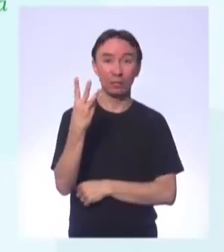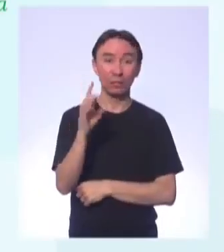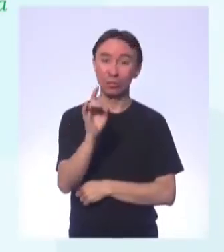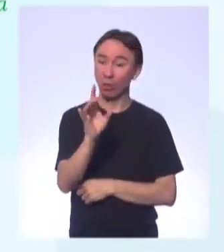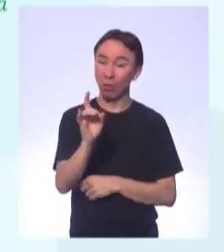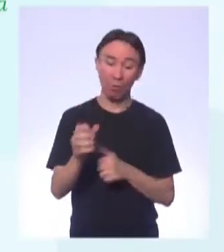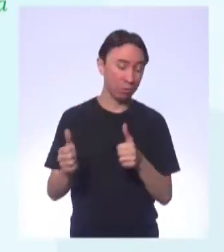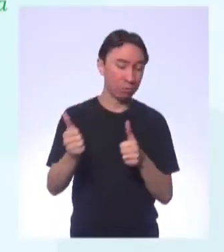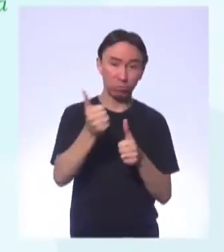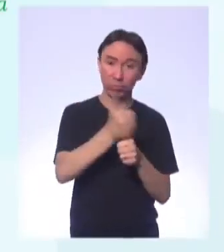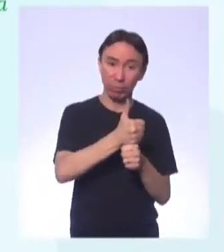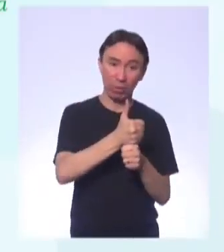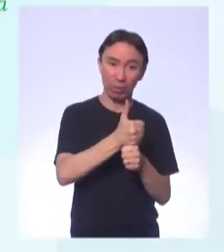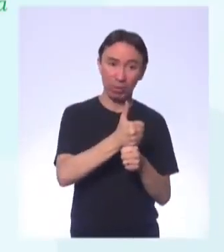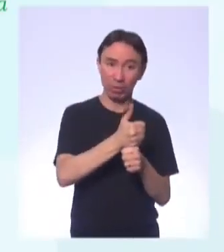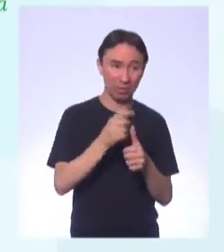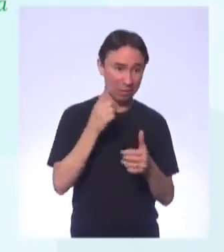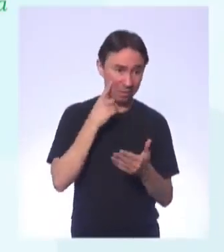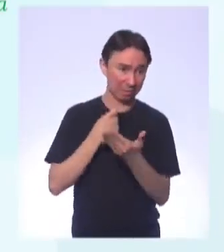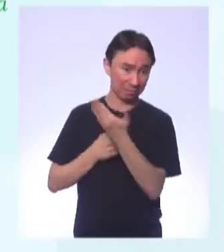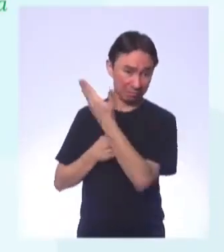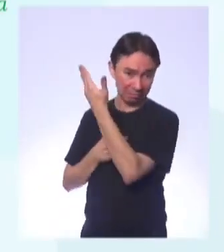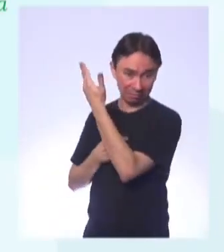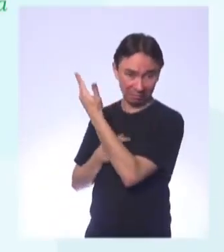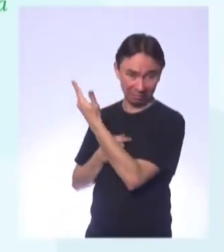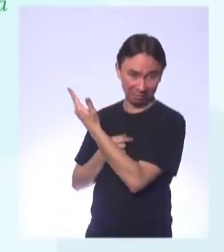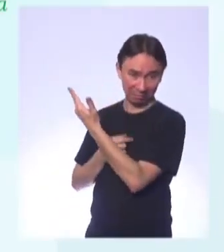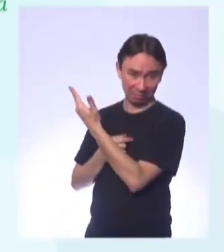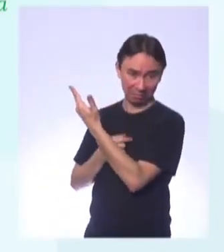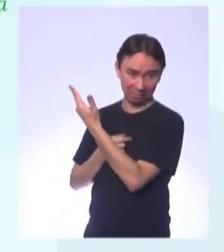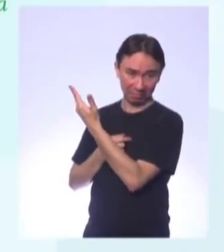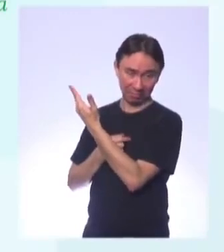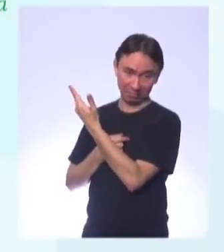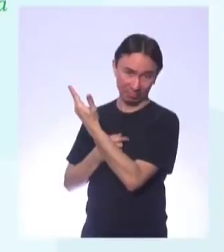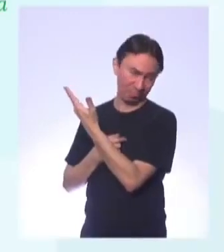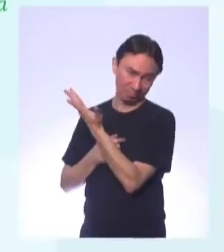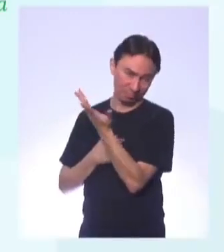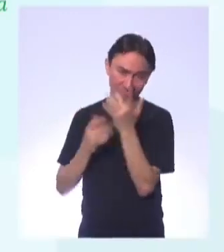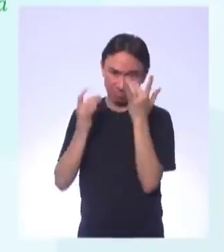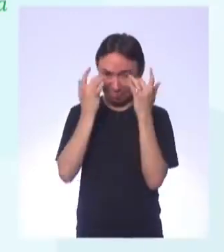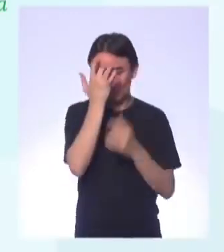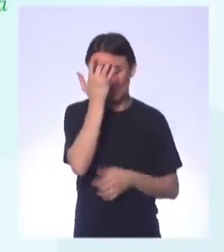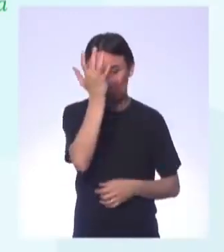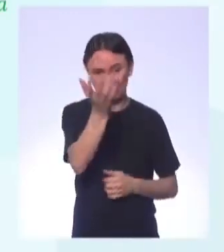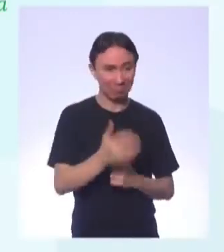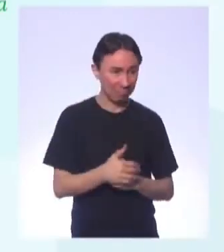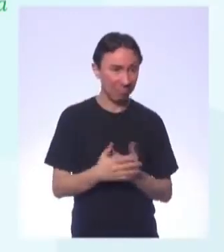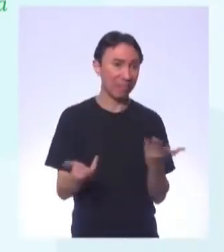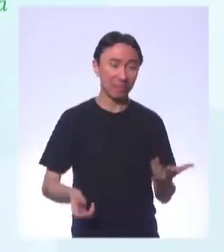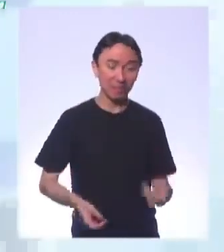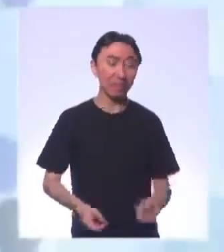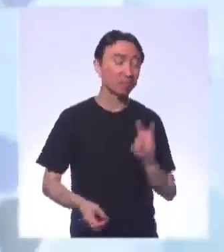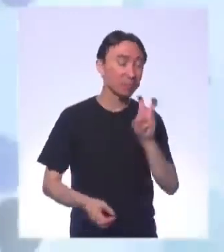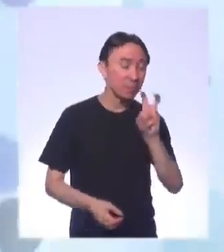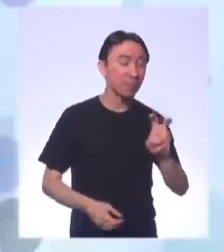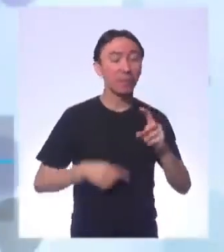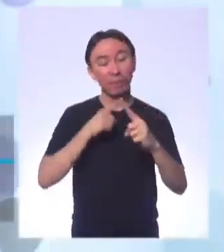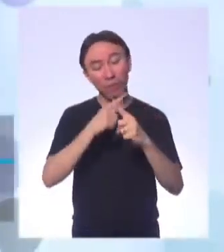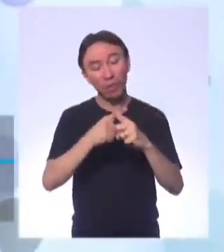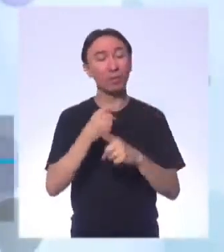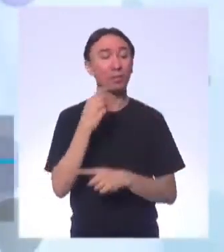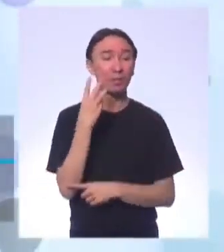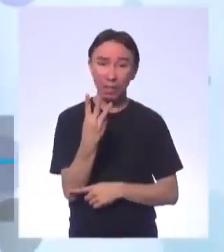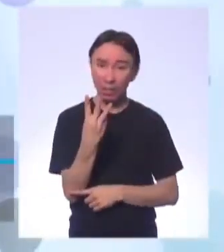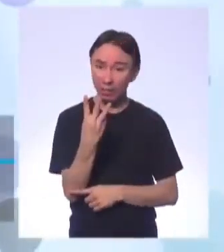os valores estão no enunciado eles estão aqui bom então eu tenho que 5 x 3 é